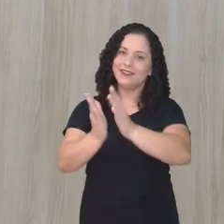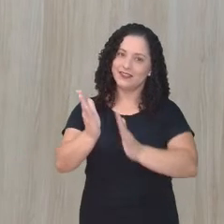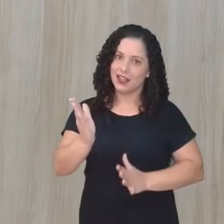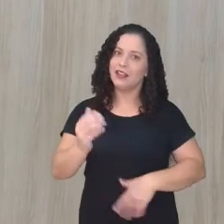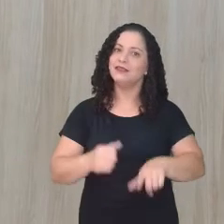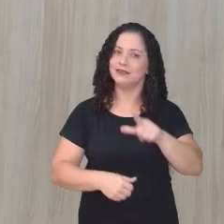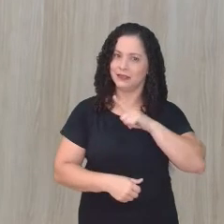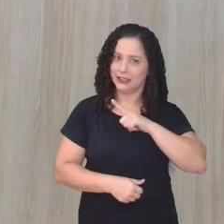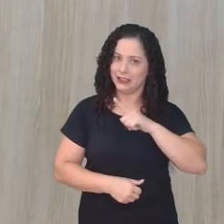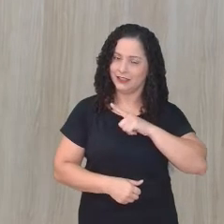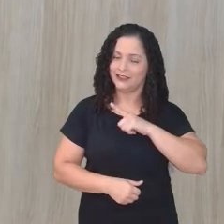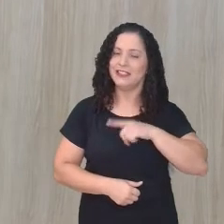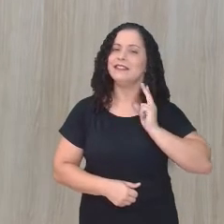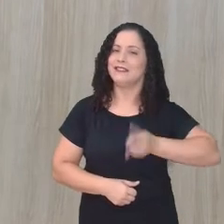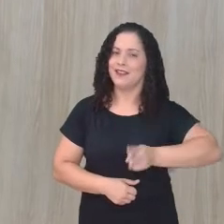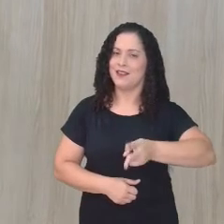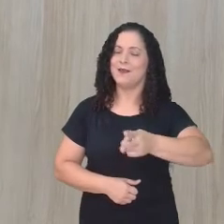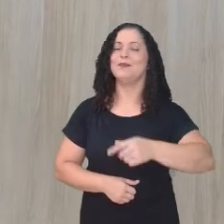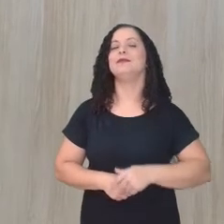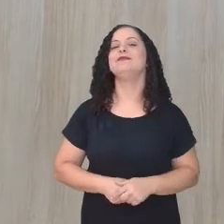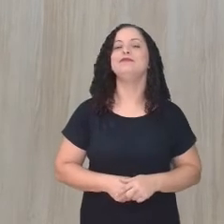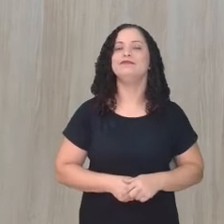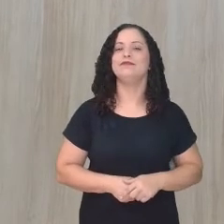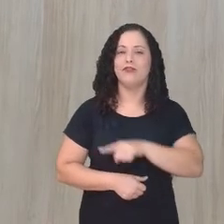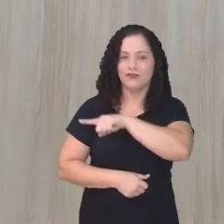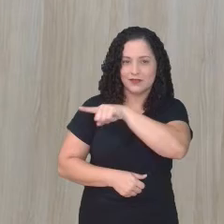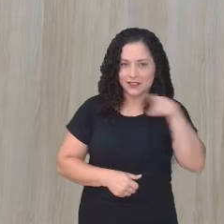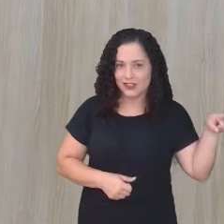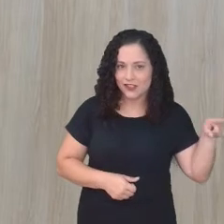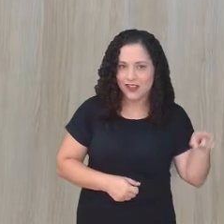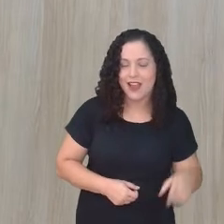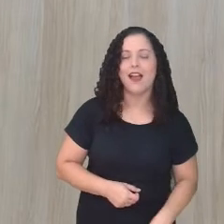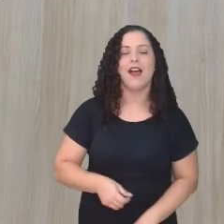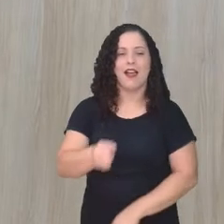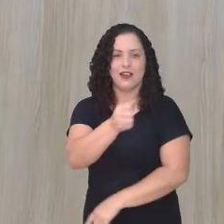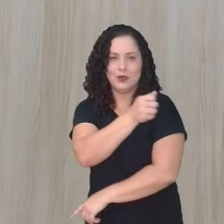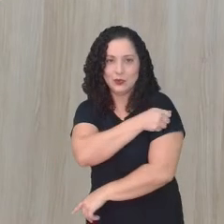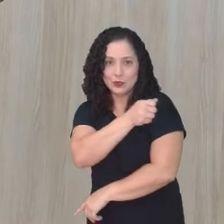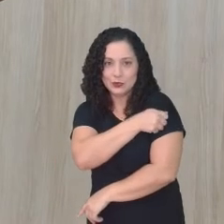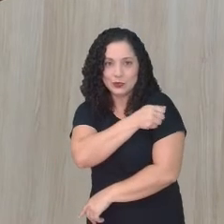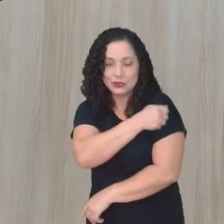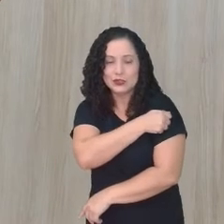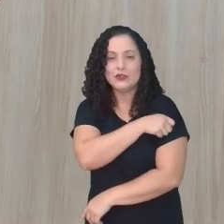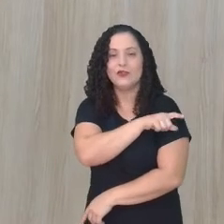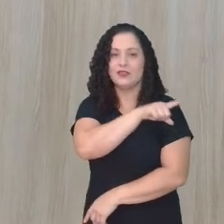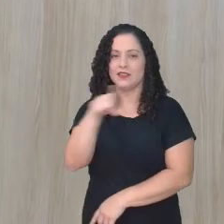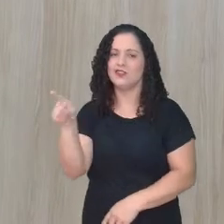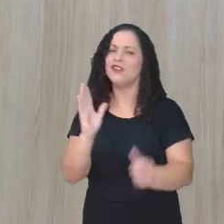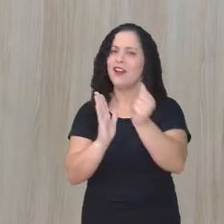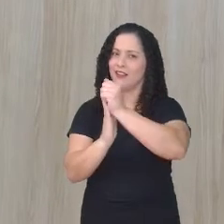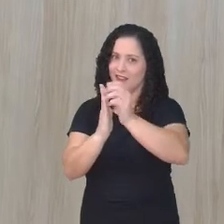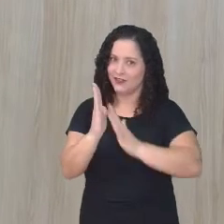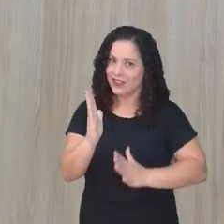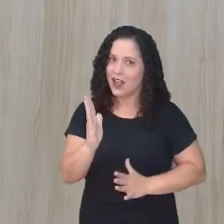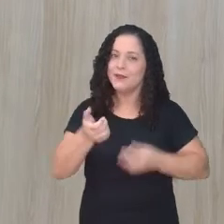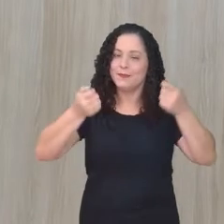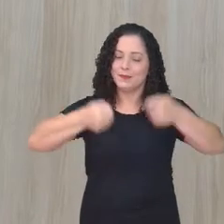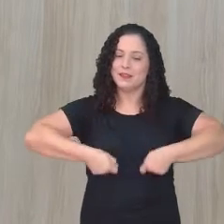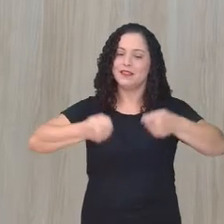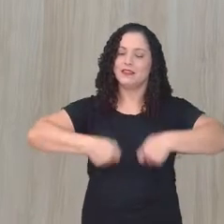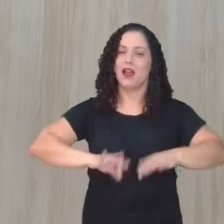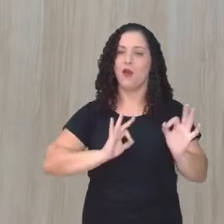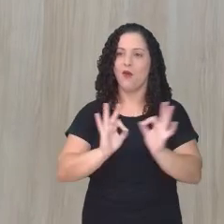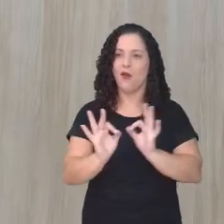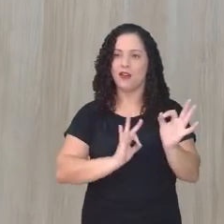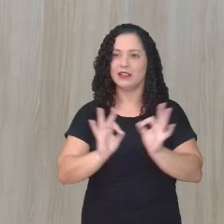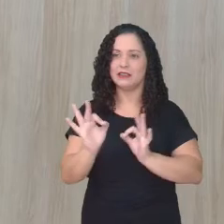Nunca deixamos, não é, Viviane? Esses meninos e meninas sem atividade. Então, organize um